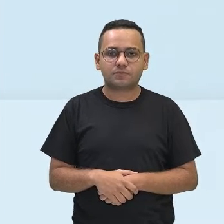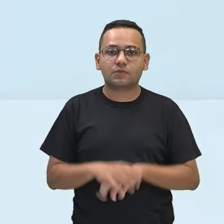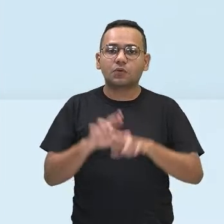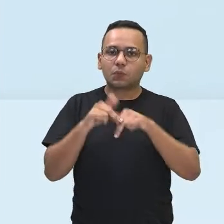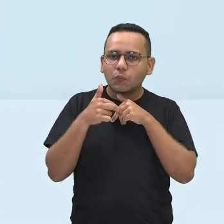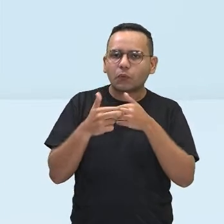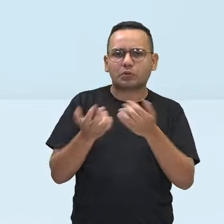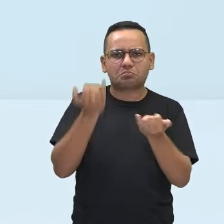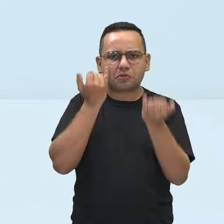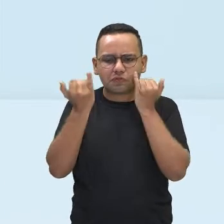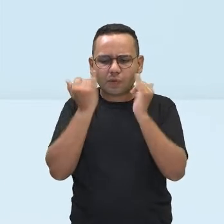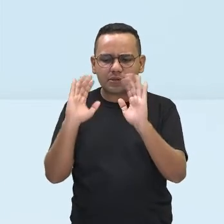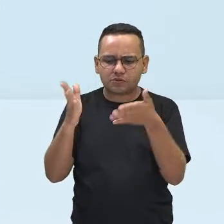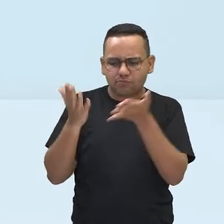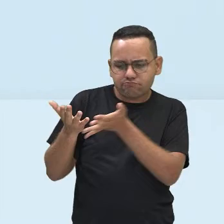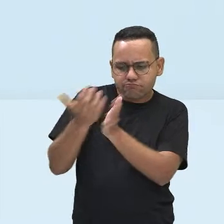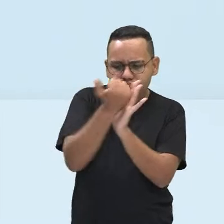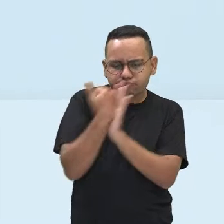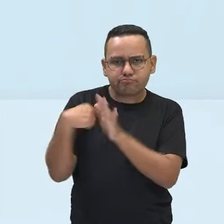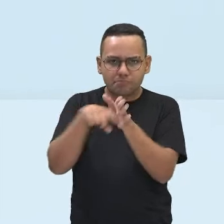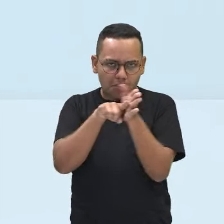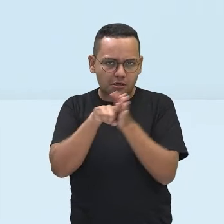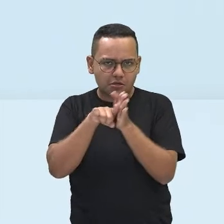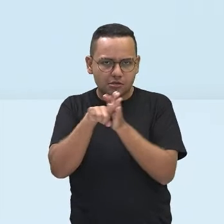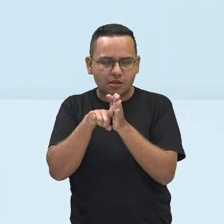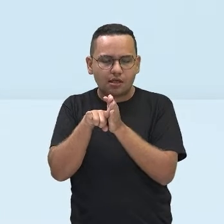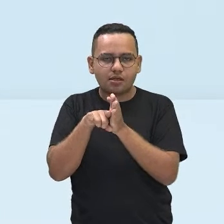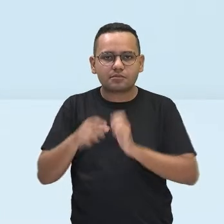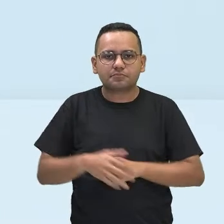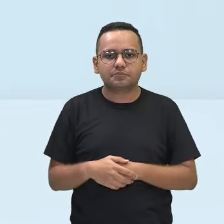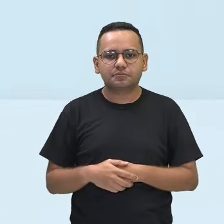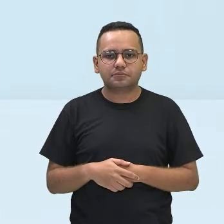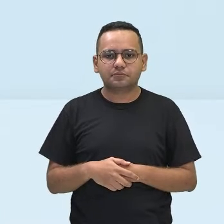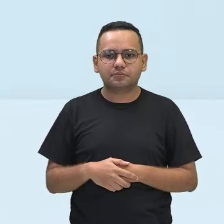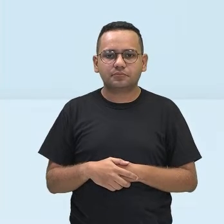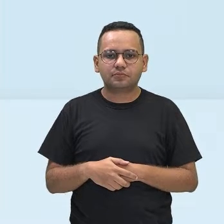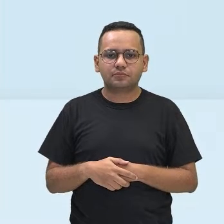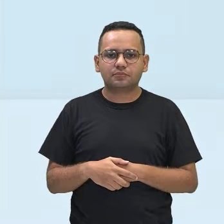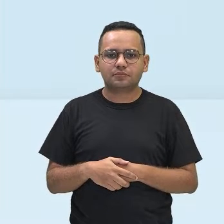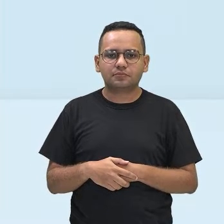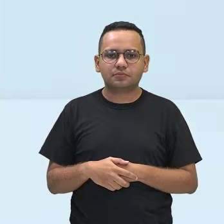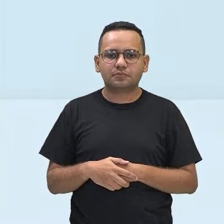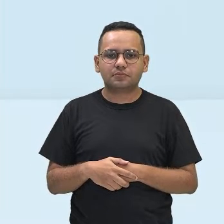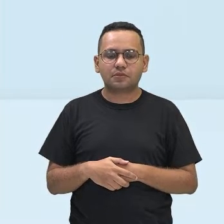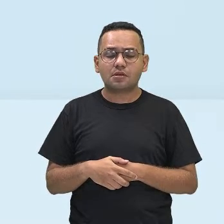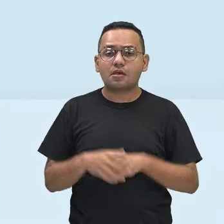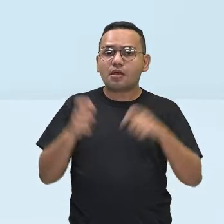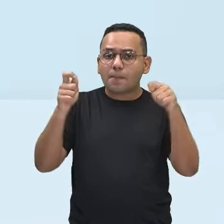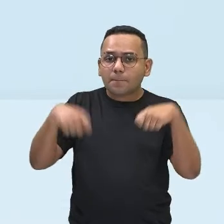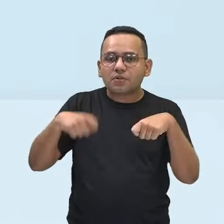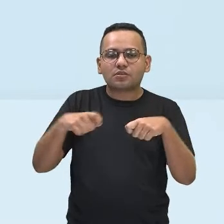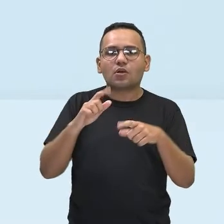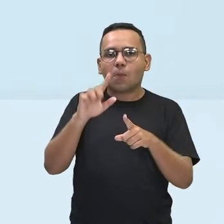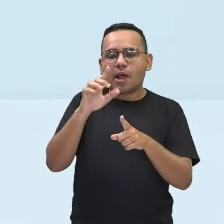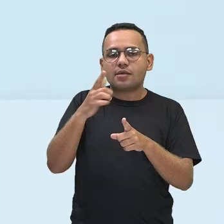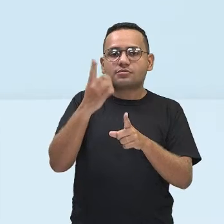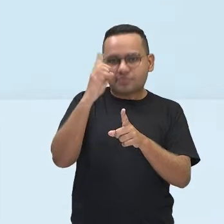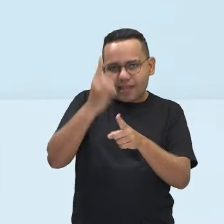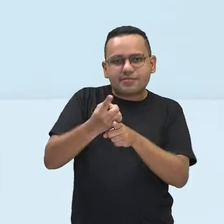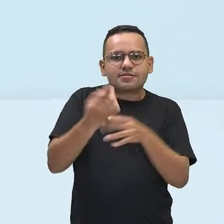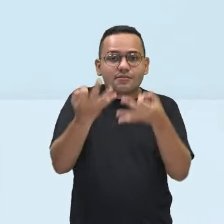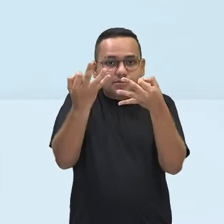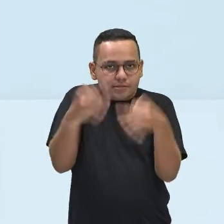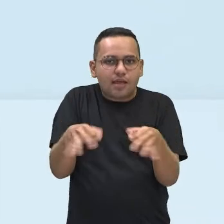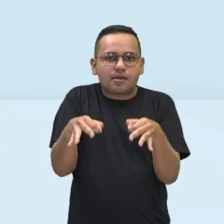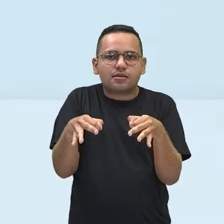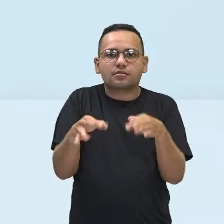dados levantados e através das estatísticas, será possível tomarmos uma decisão onde será